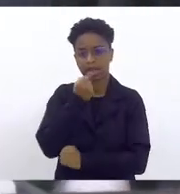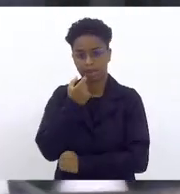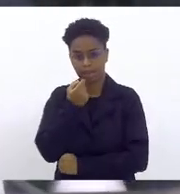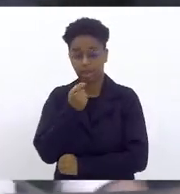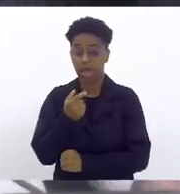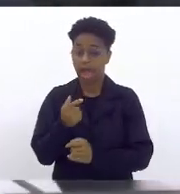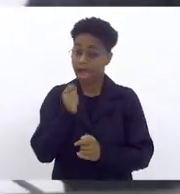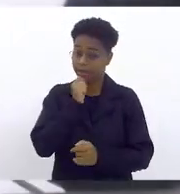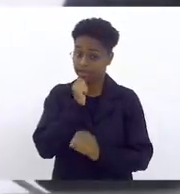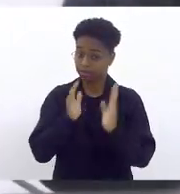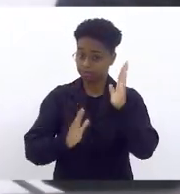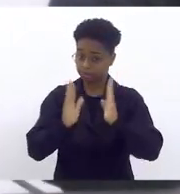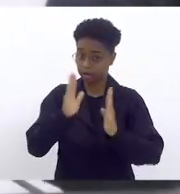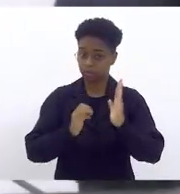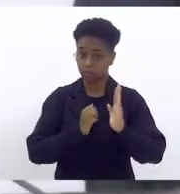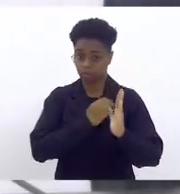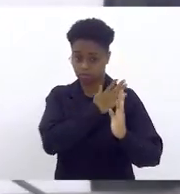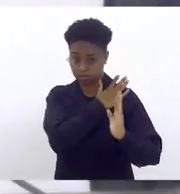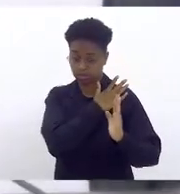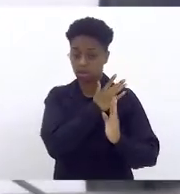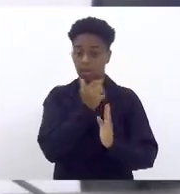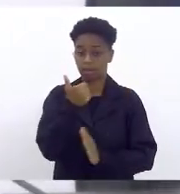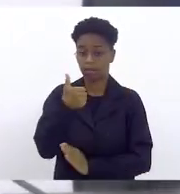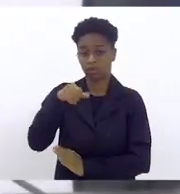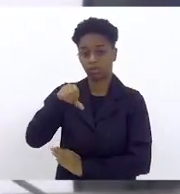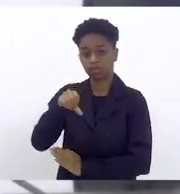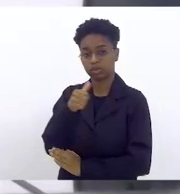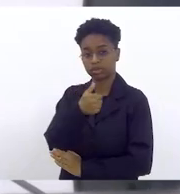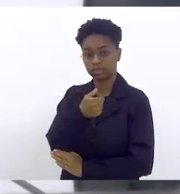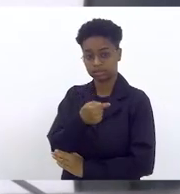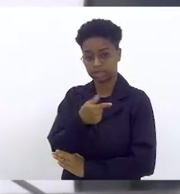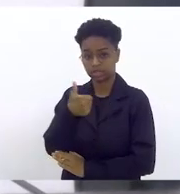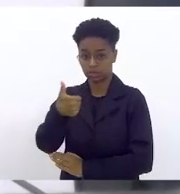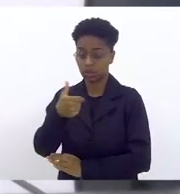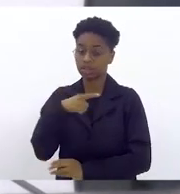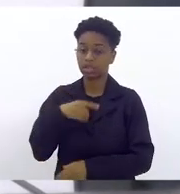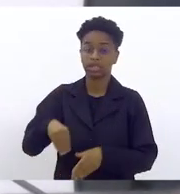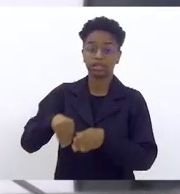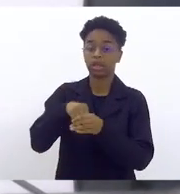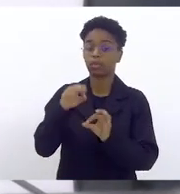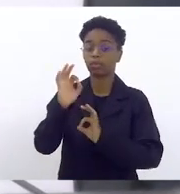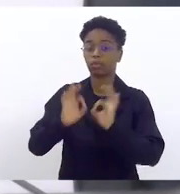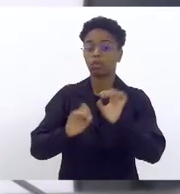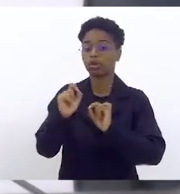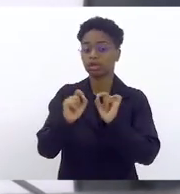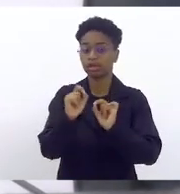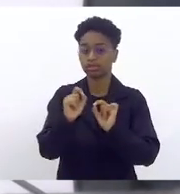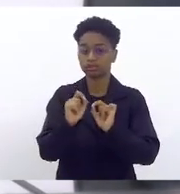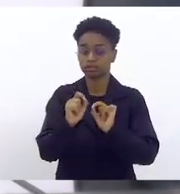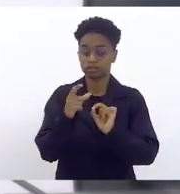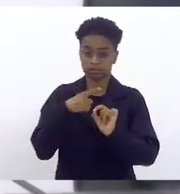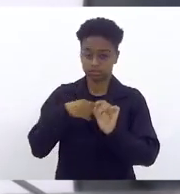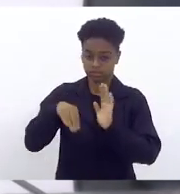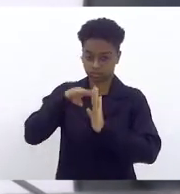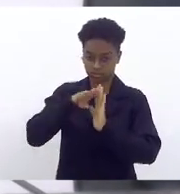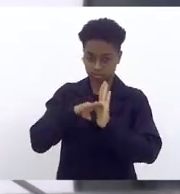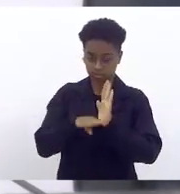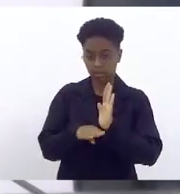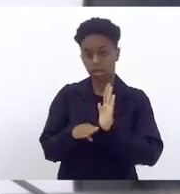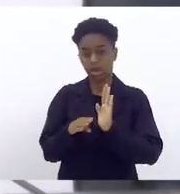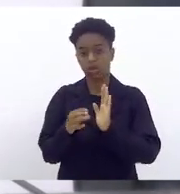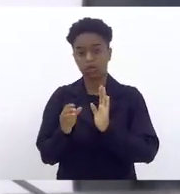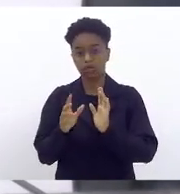em 1971 dentro do projeto da semi tinha um componente de fortalecimento do setor farmoquímico